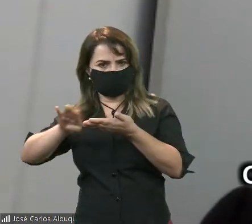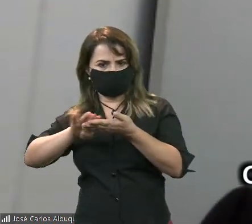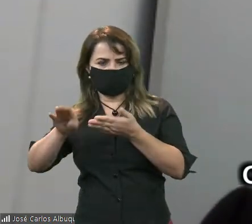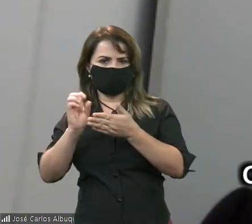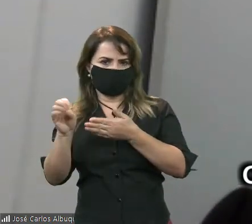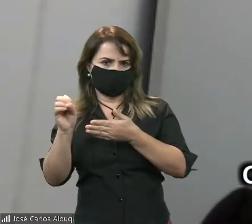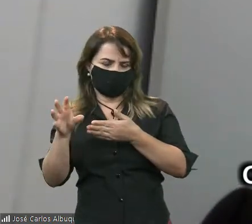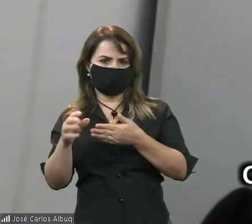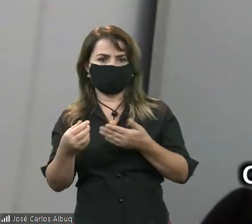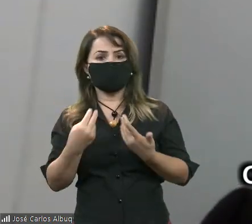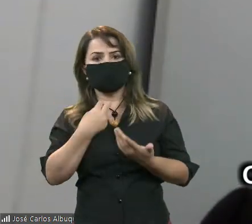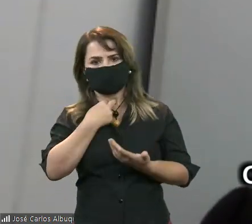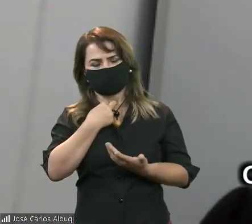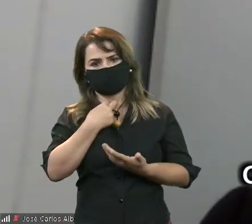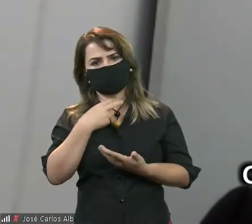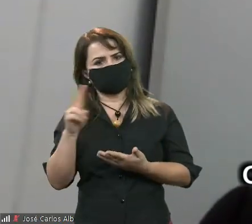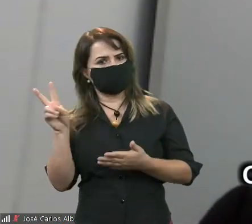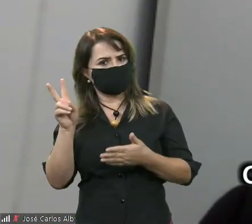pessoa.